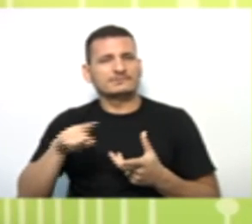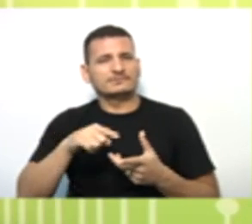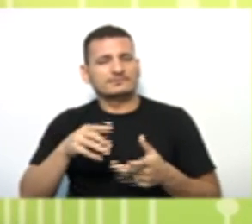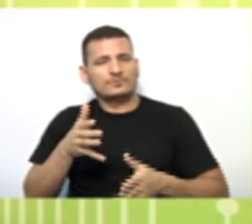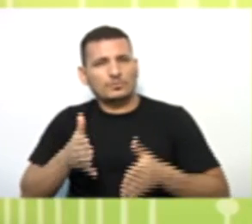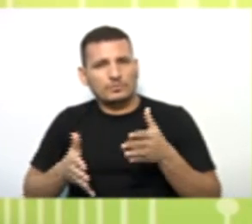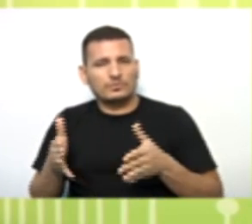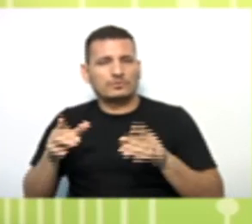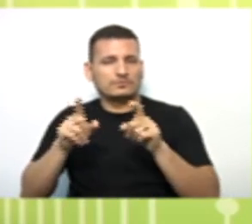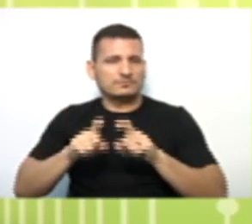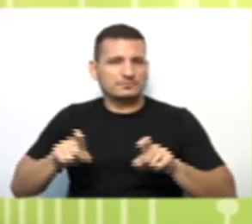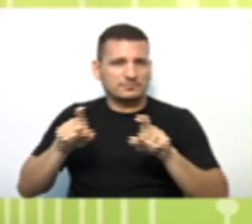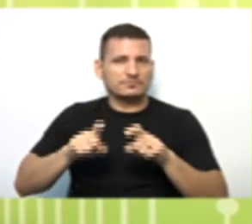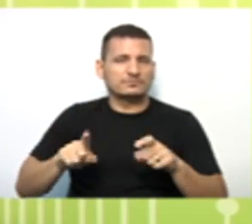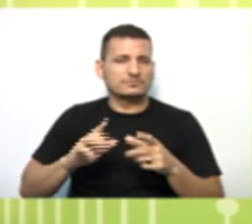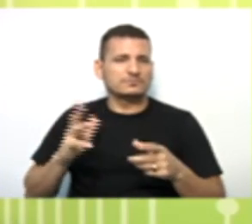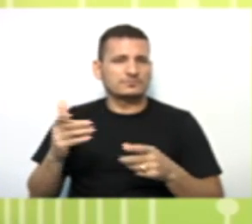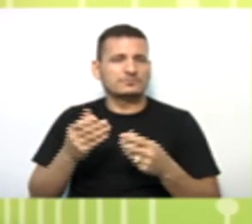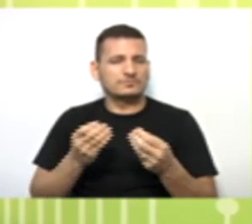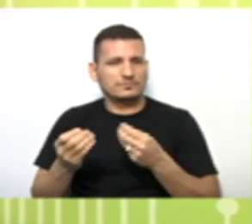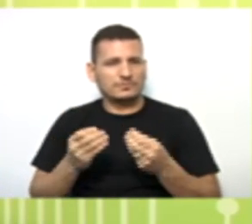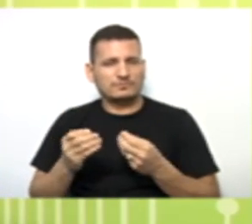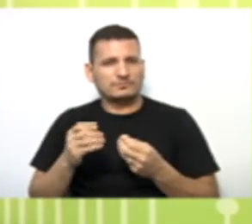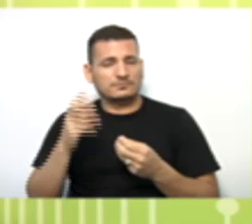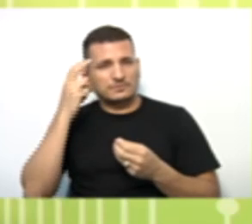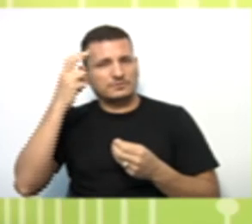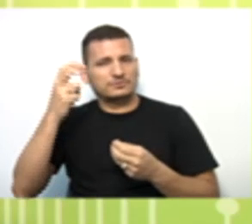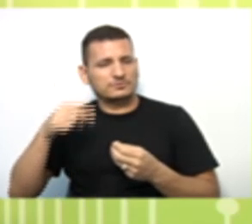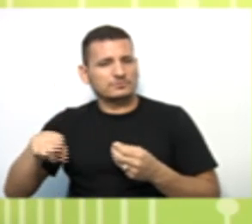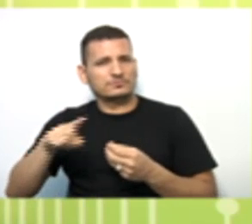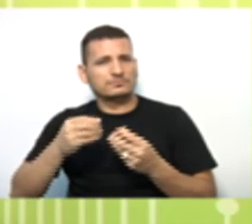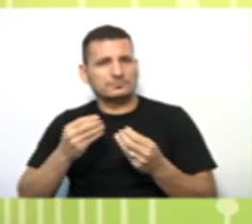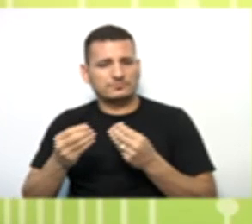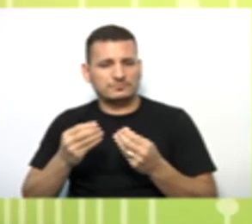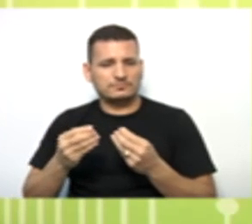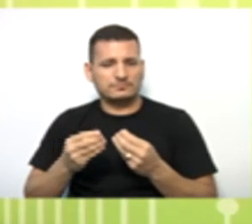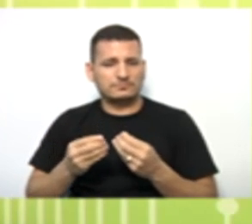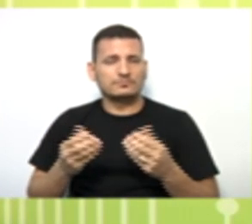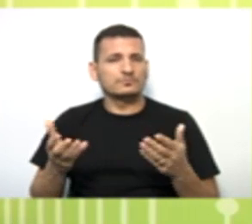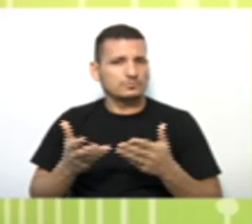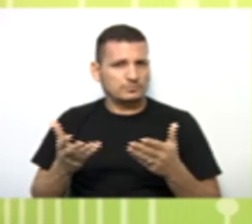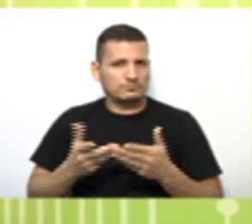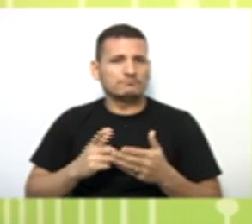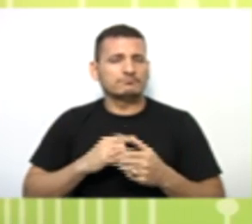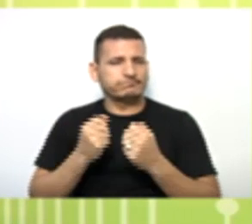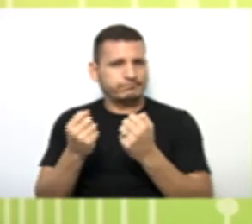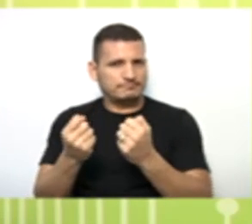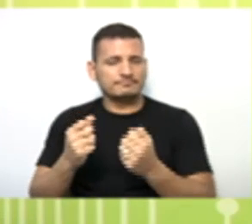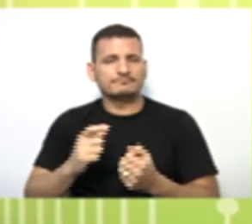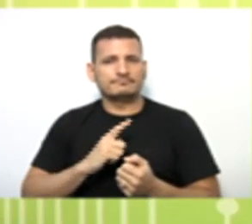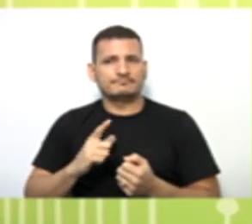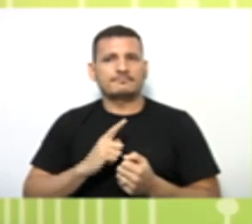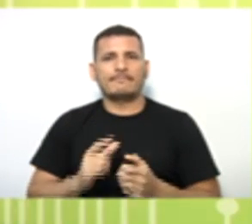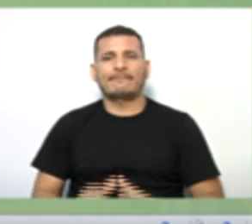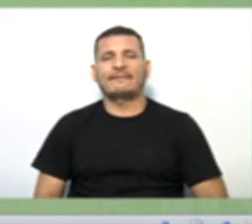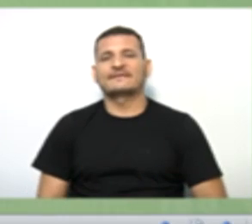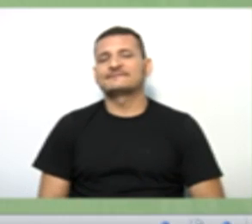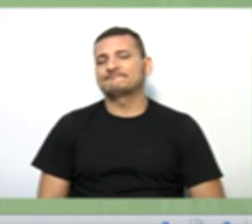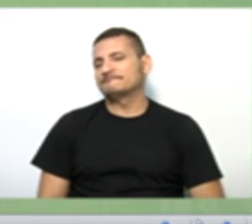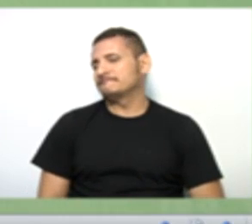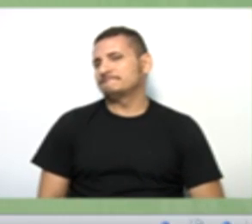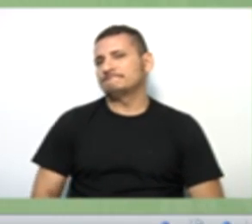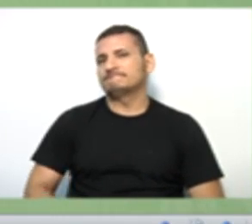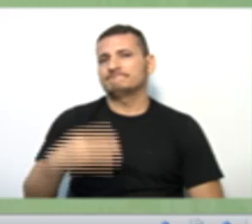esse processo de maquinário automatizado? Como é que vai ser esse processo de inteligência artificial? E hoje está chegando com muita intensidade, tá?